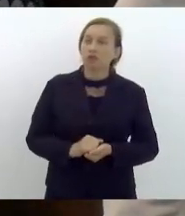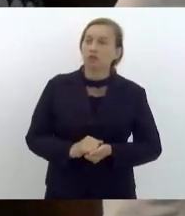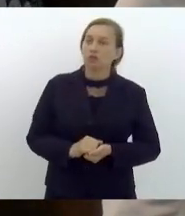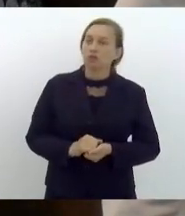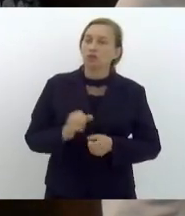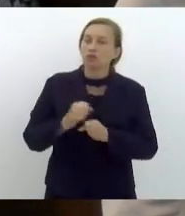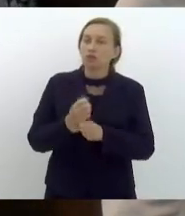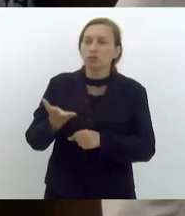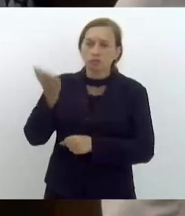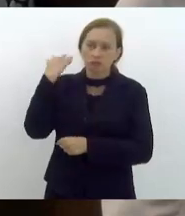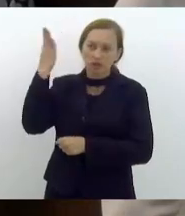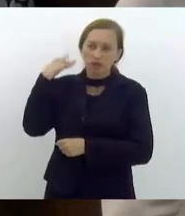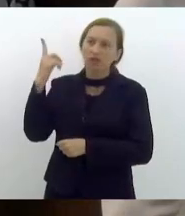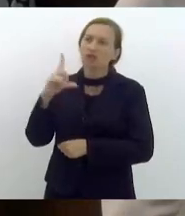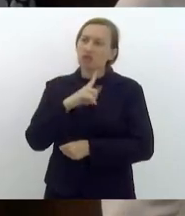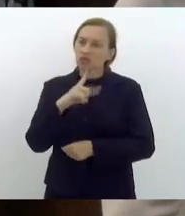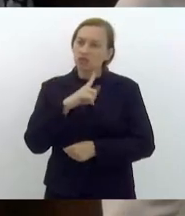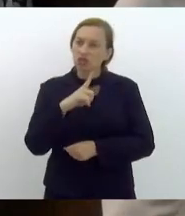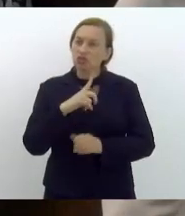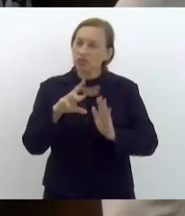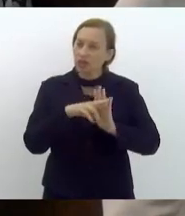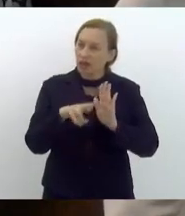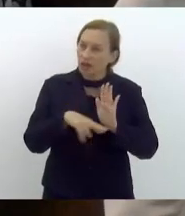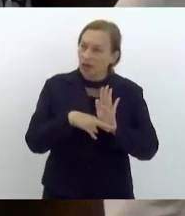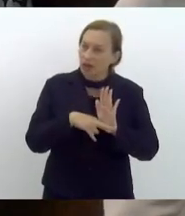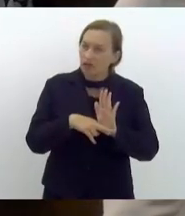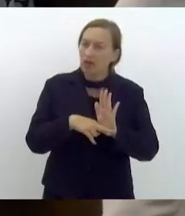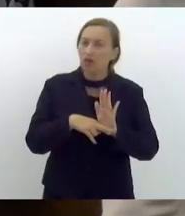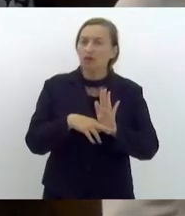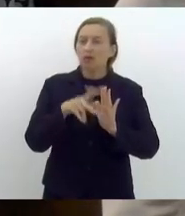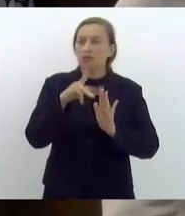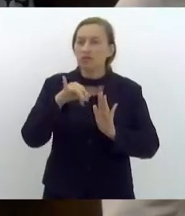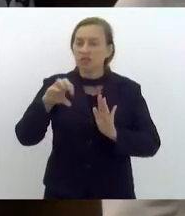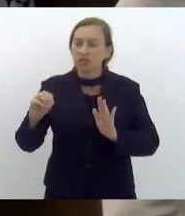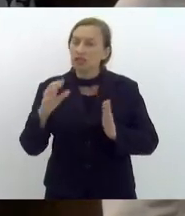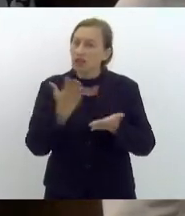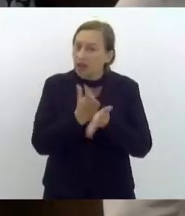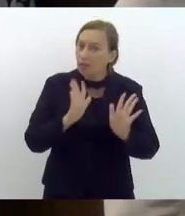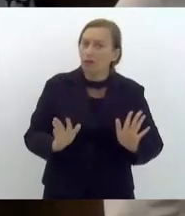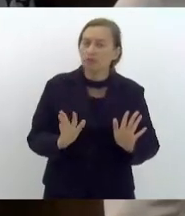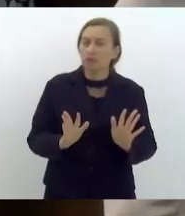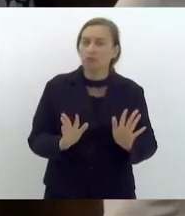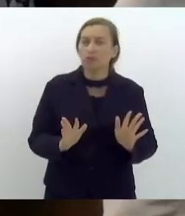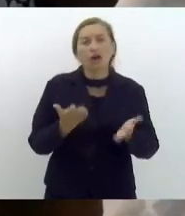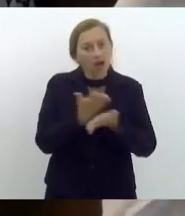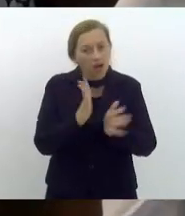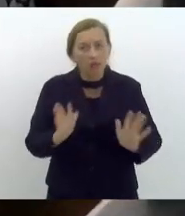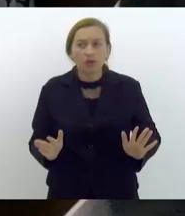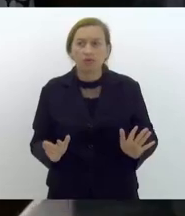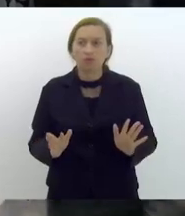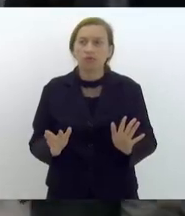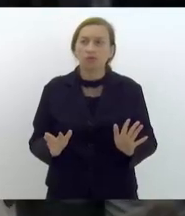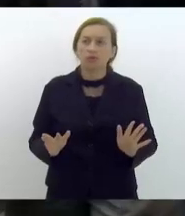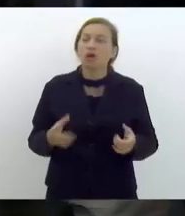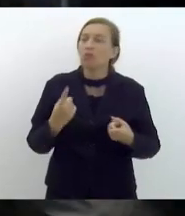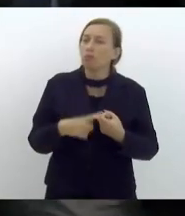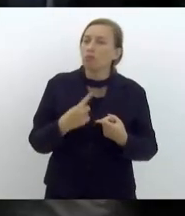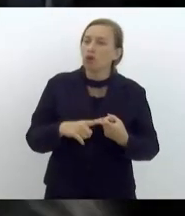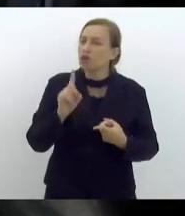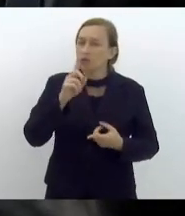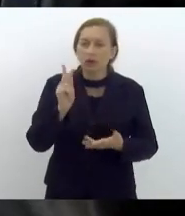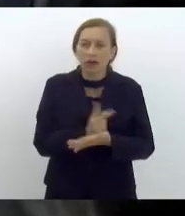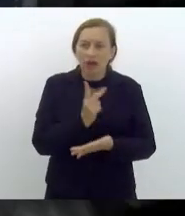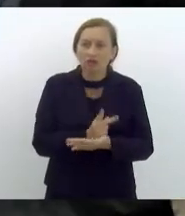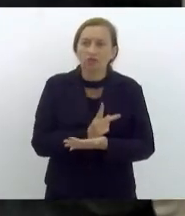no passado lá atrás existia esse presidente na época de pisciano nós acabamos com isso nós acabamos com isso porque não é